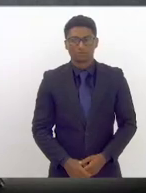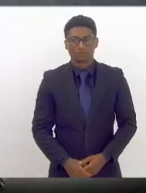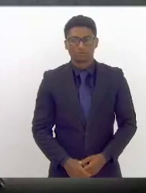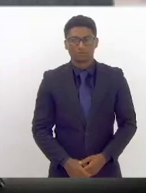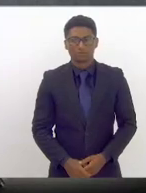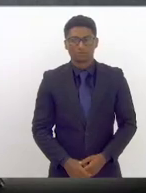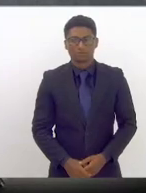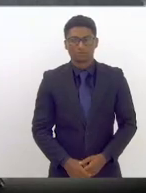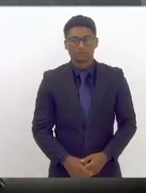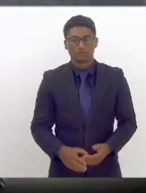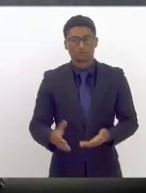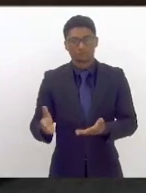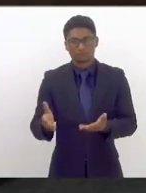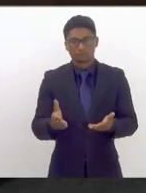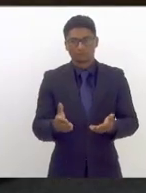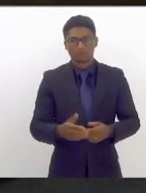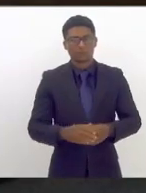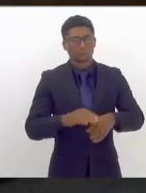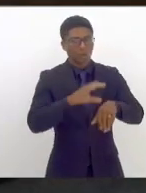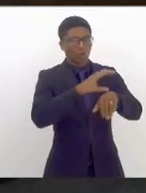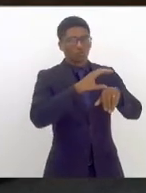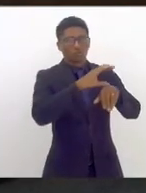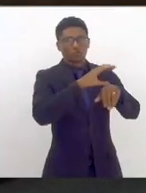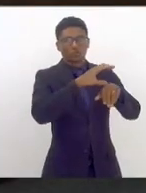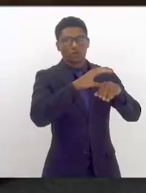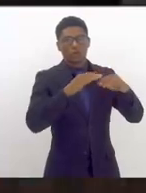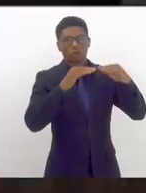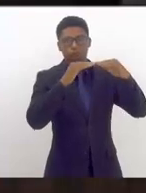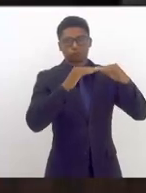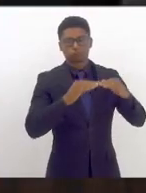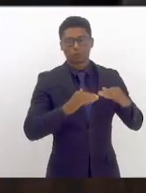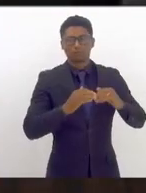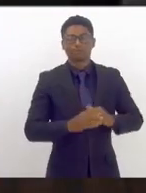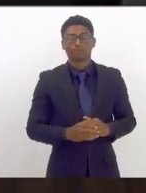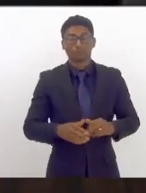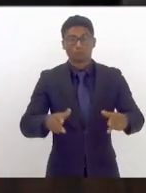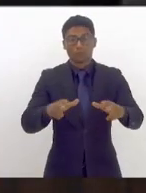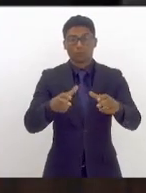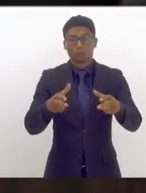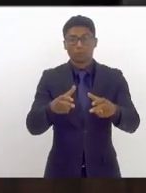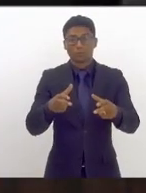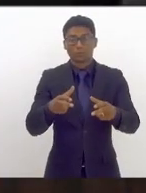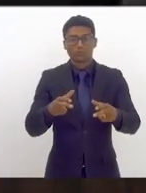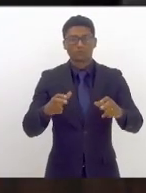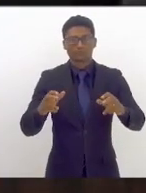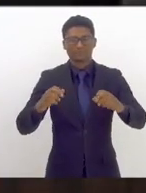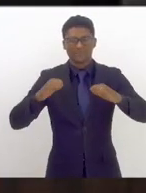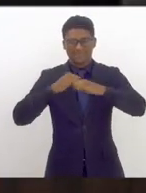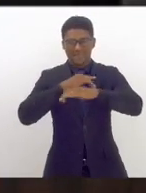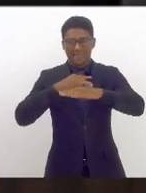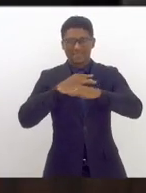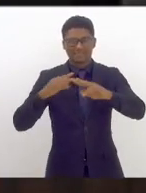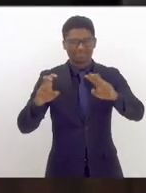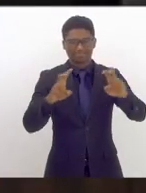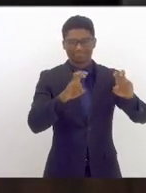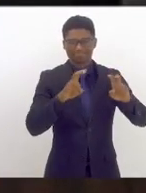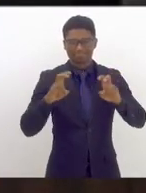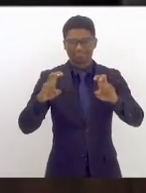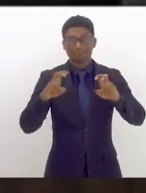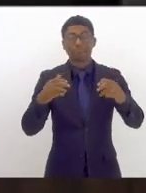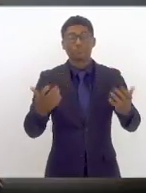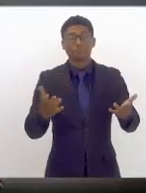Deputado Chico Machado pela constitucionalidade pela comissão de assuntos municipais deputado Carlos Macedo